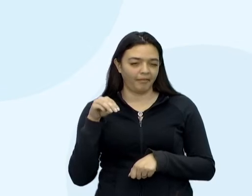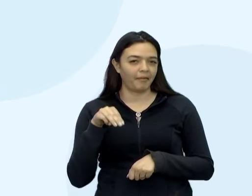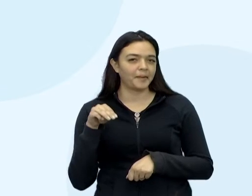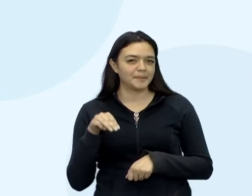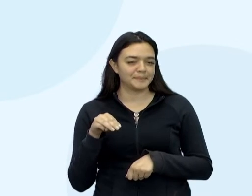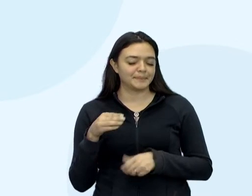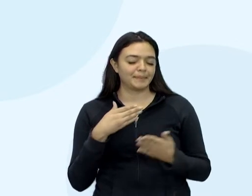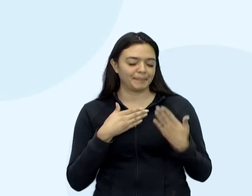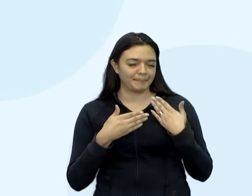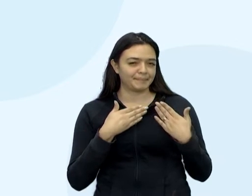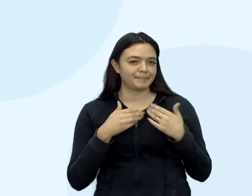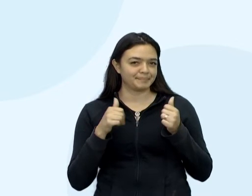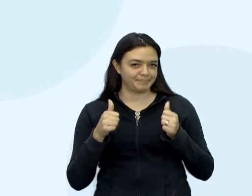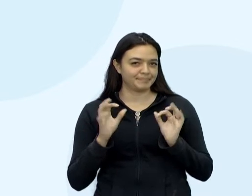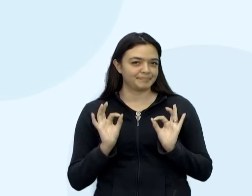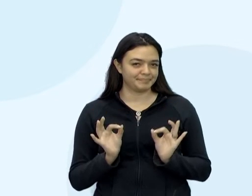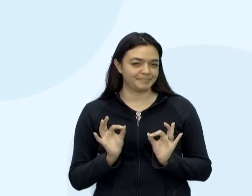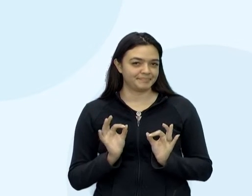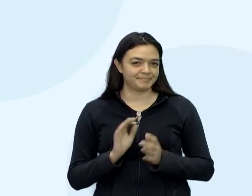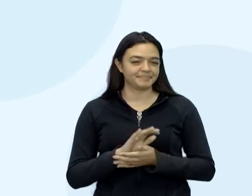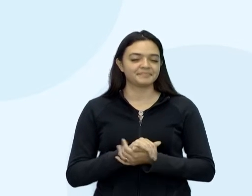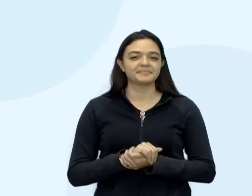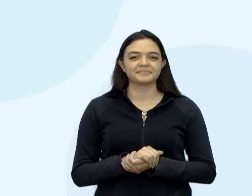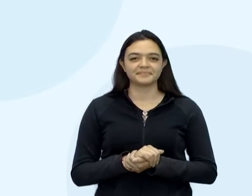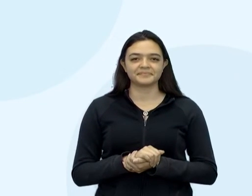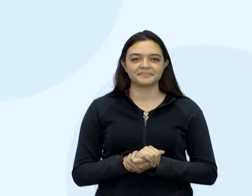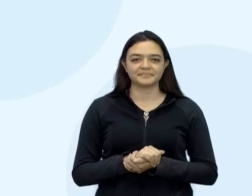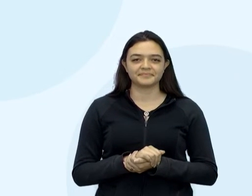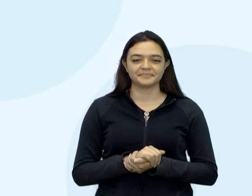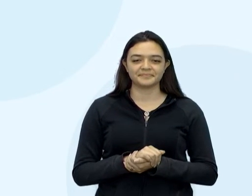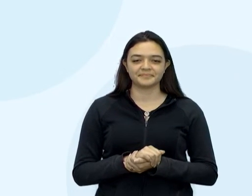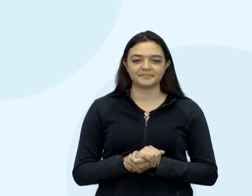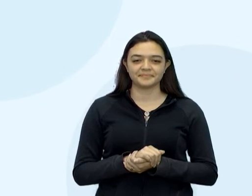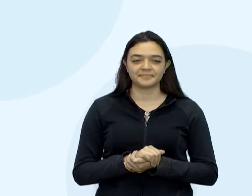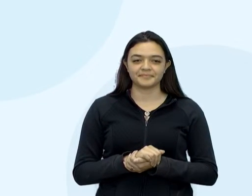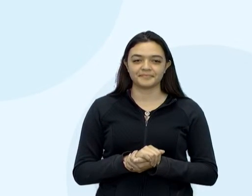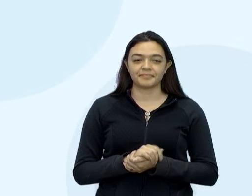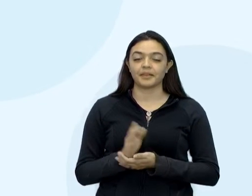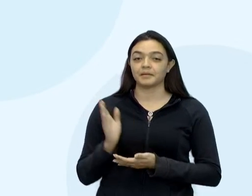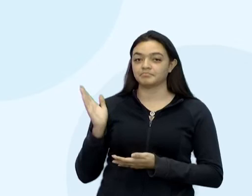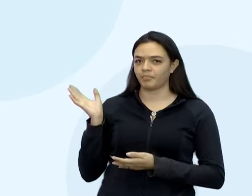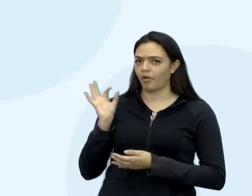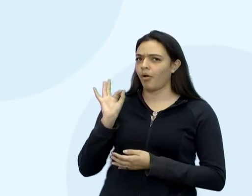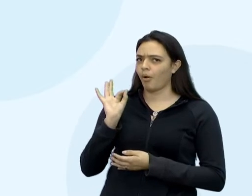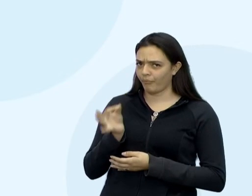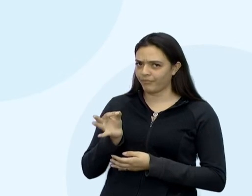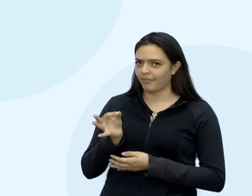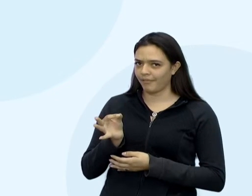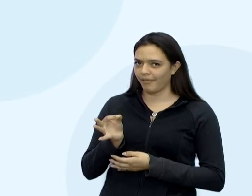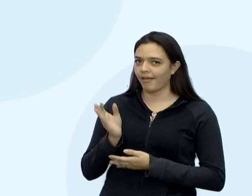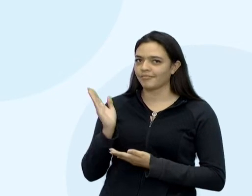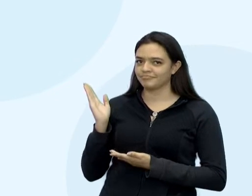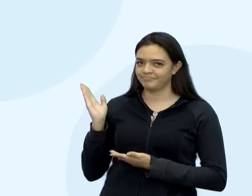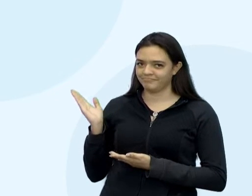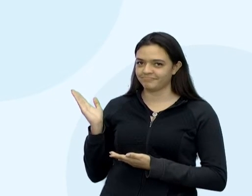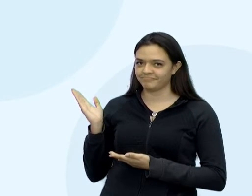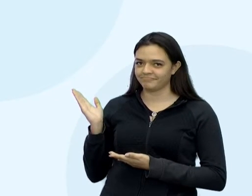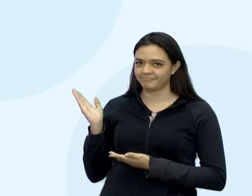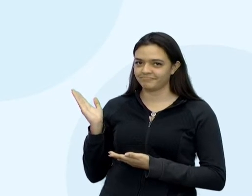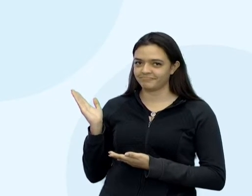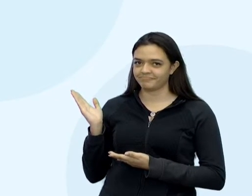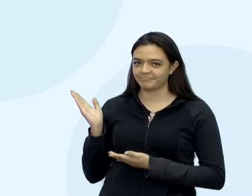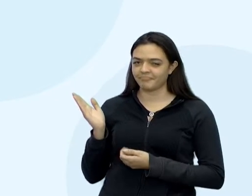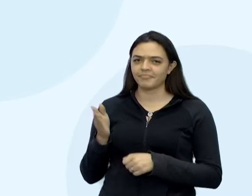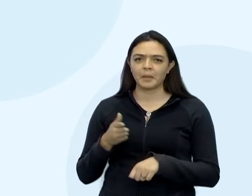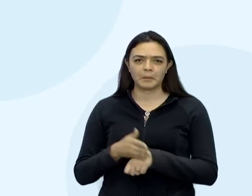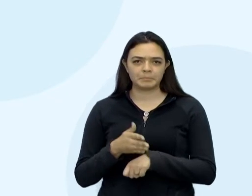gente bater papo. O oficial mesmo é esse aqui, ó. Nesta aula, sistematizando, a gente tratou da integração